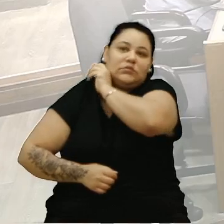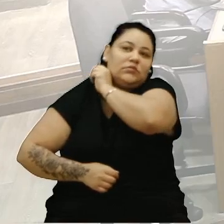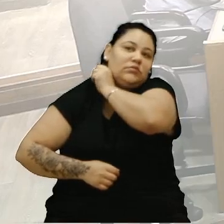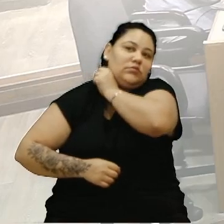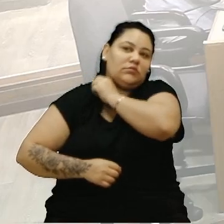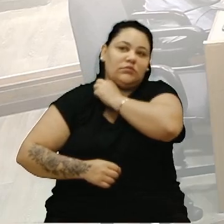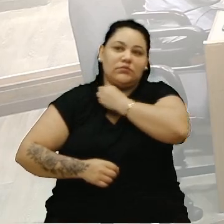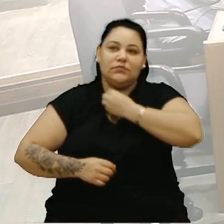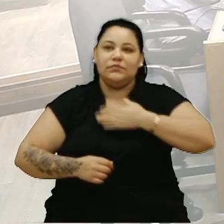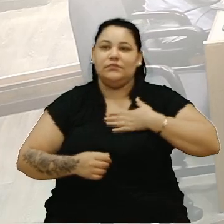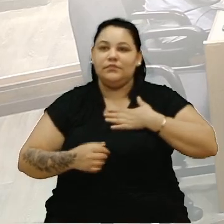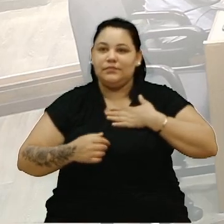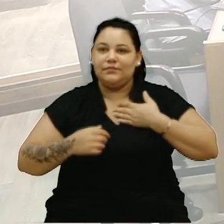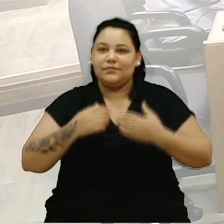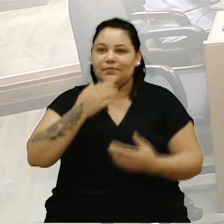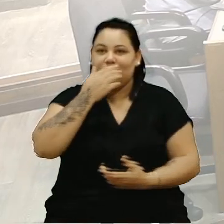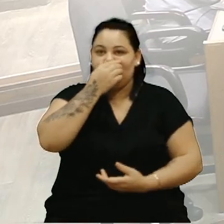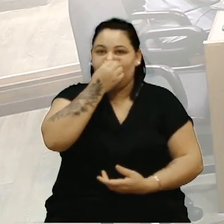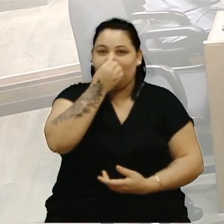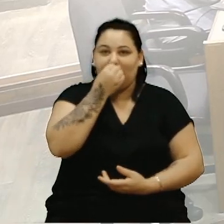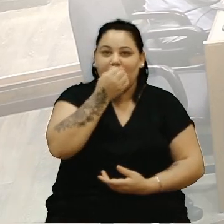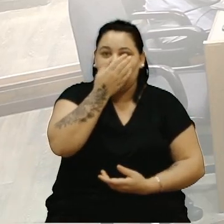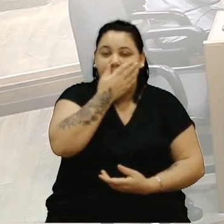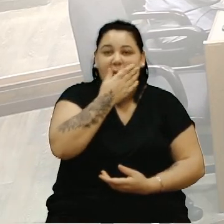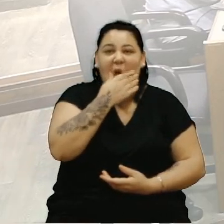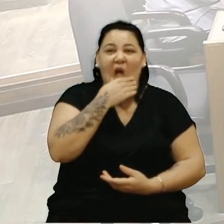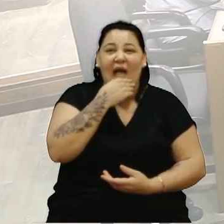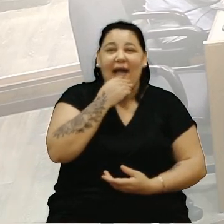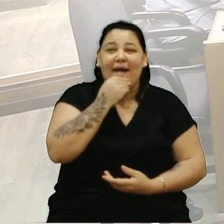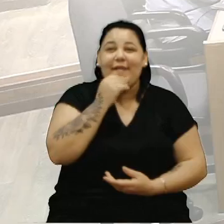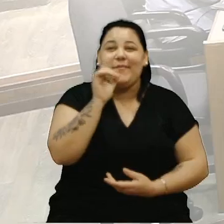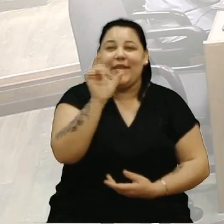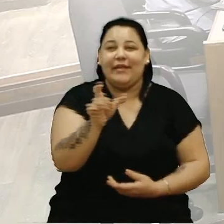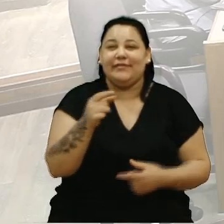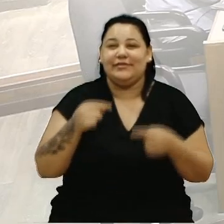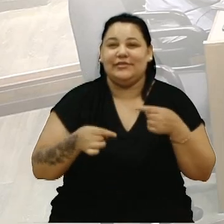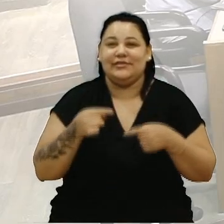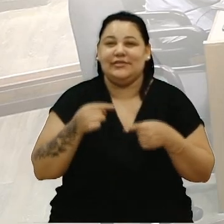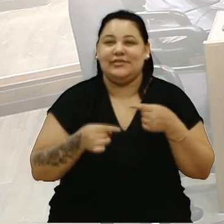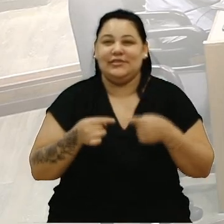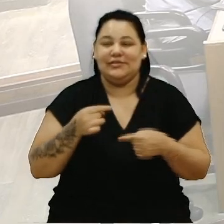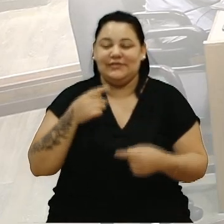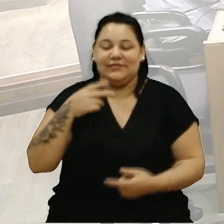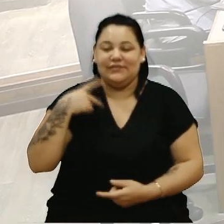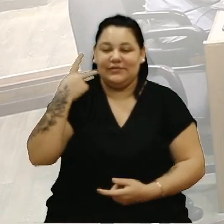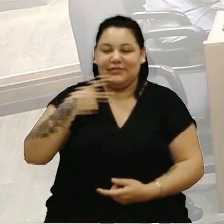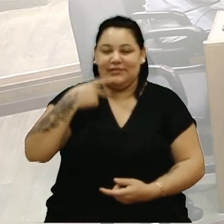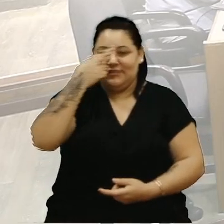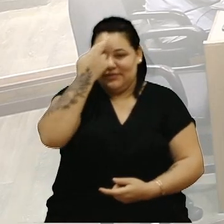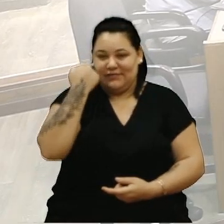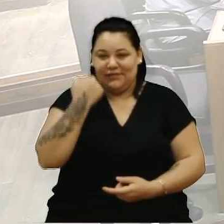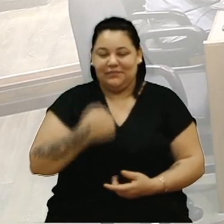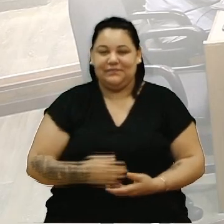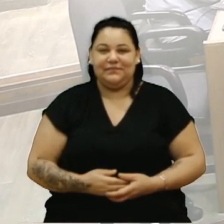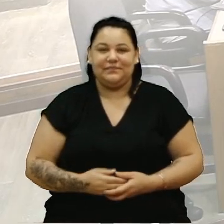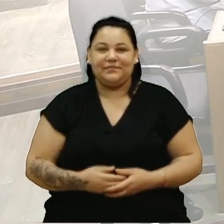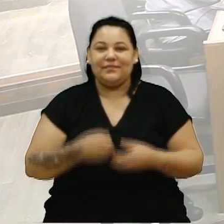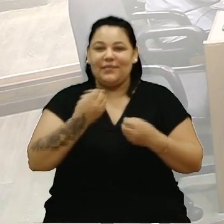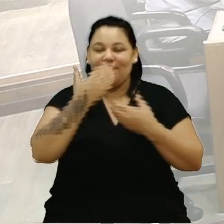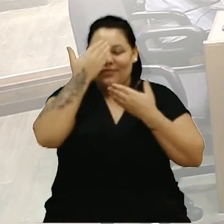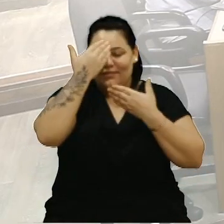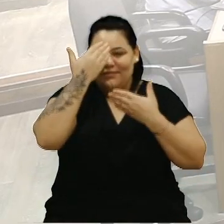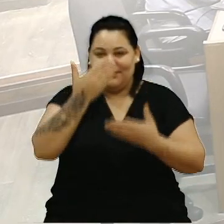certo. O senhor está com a palavra. O senhor está com a palavra em discussão, vereador Rafael Bueno. Bom, obrigado,